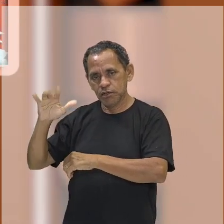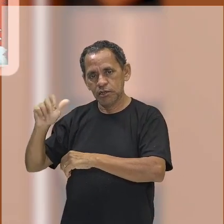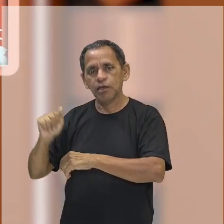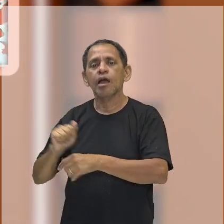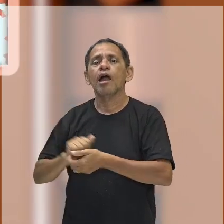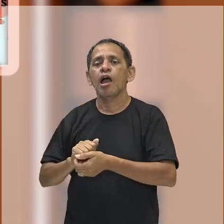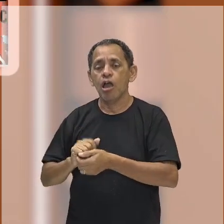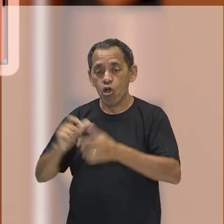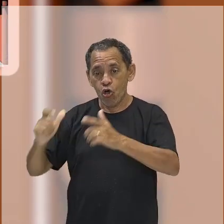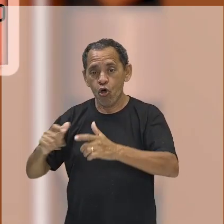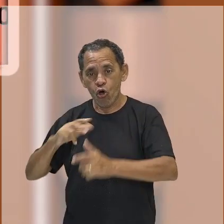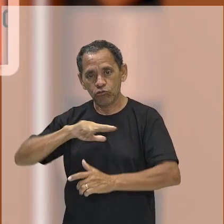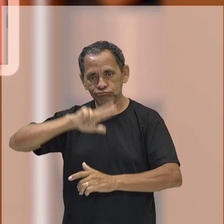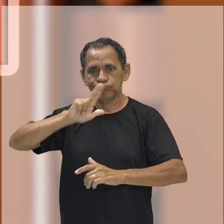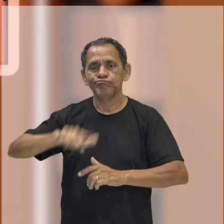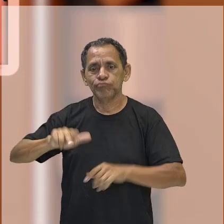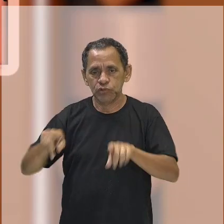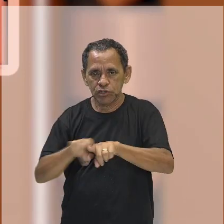de Portugal.